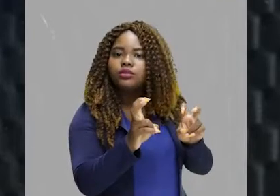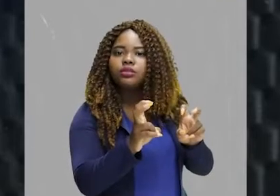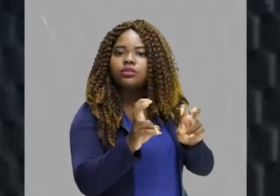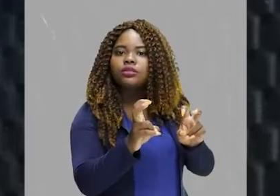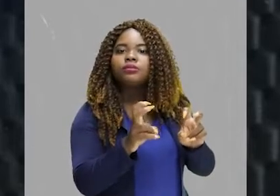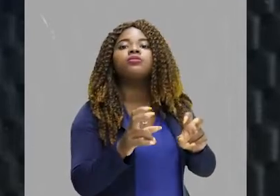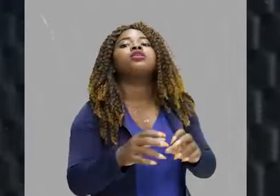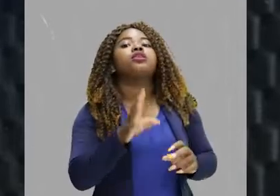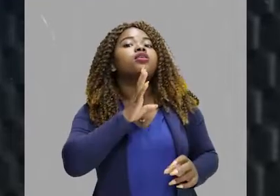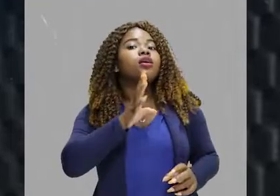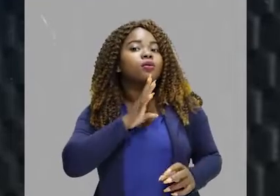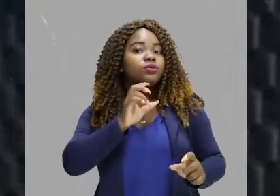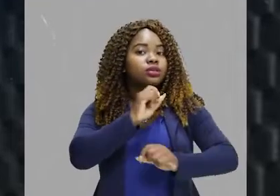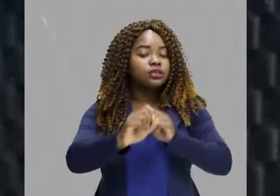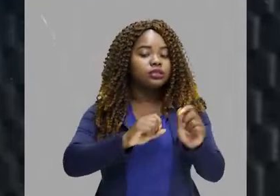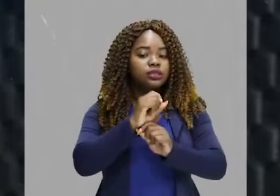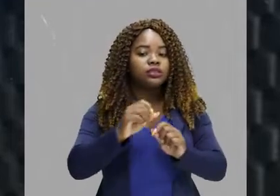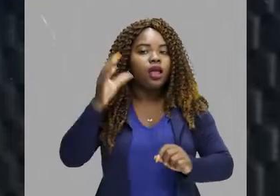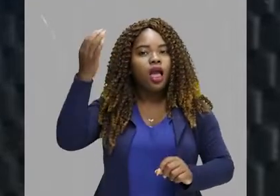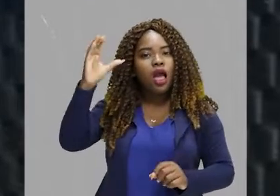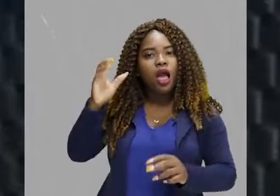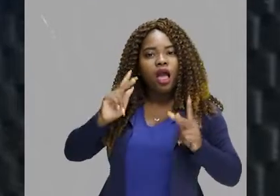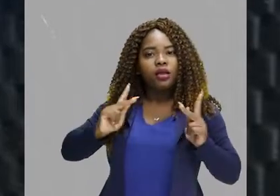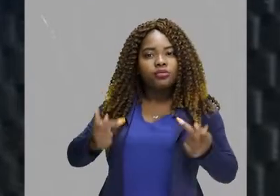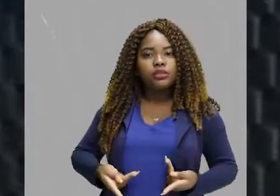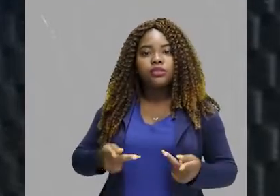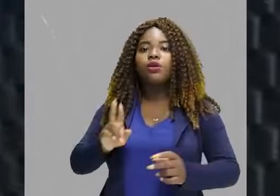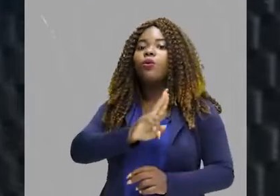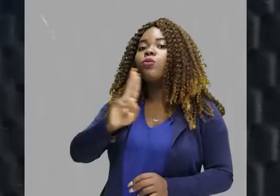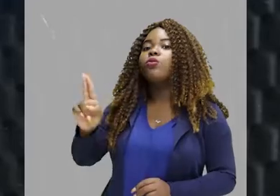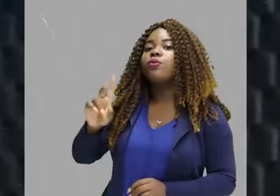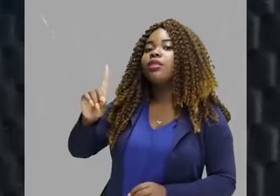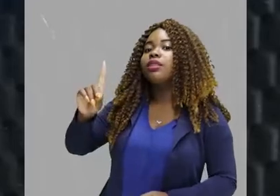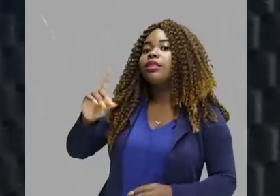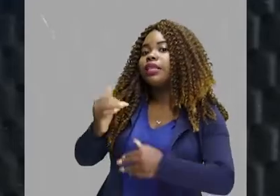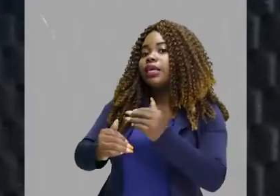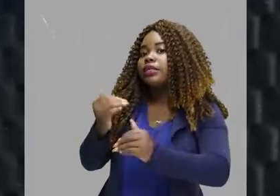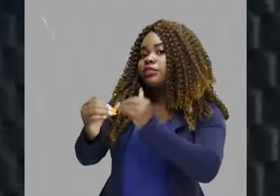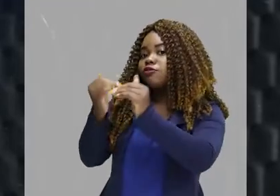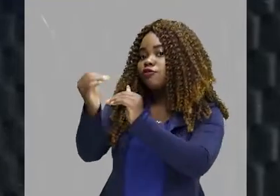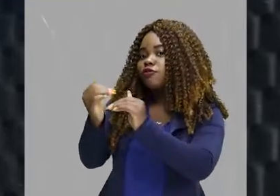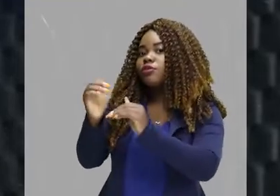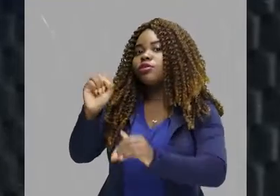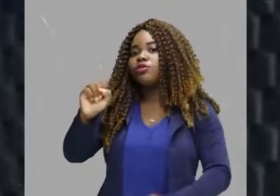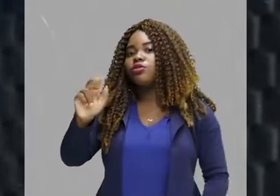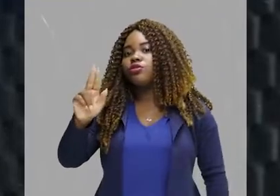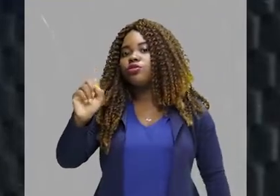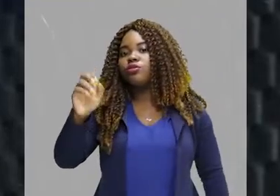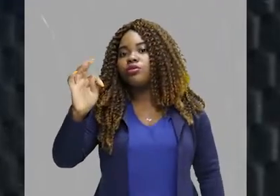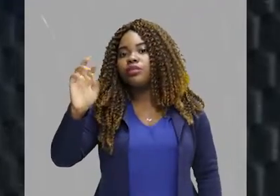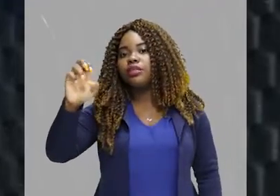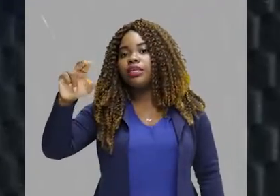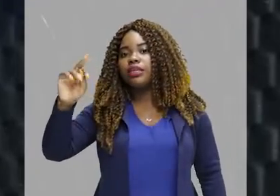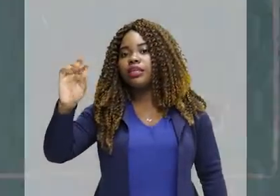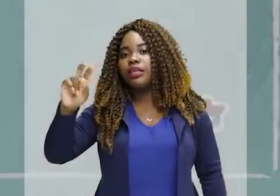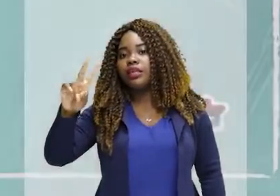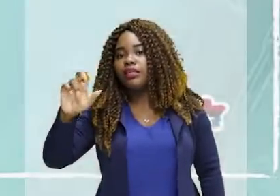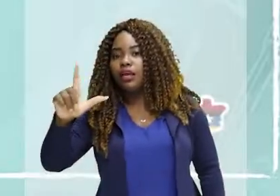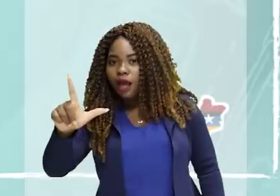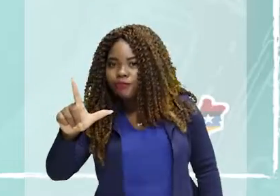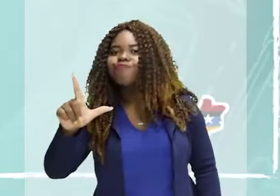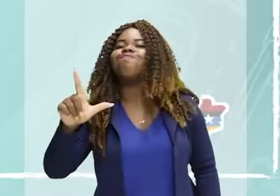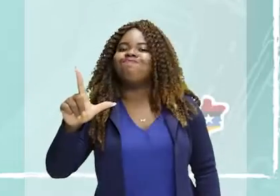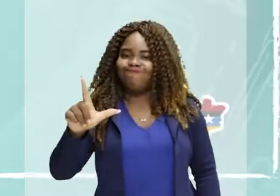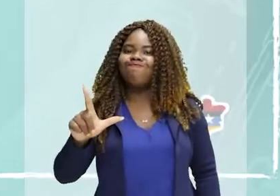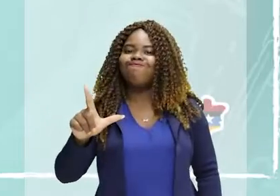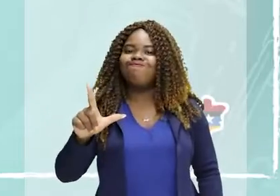humanas, chamado desenvolvimento sustentável. Então o título da aula, para tu anotar no teu caderno, é esse aqui, ó, Sociologia e